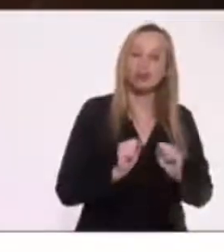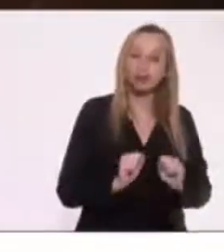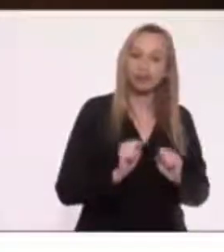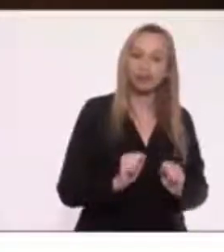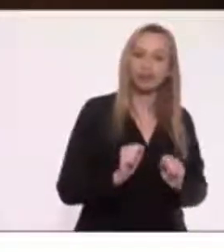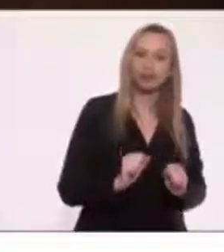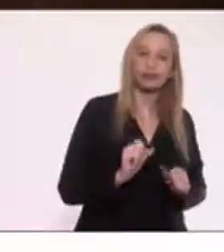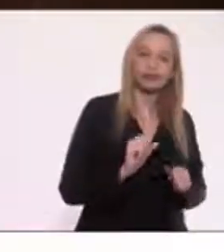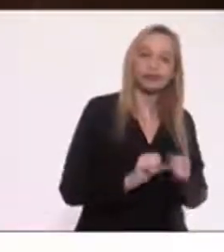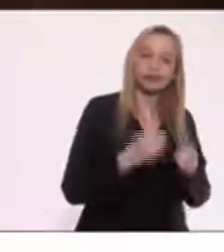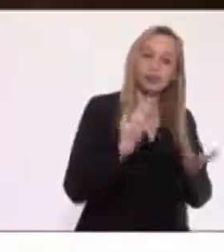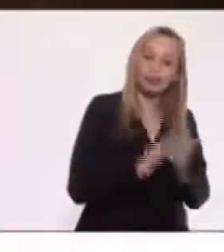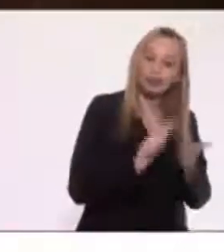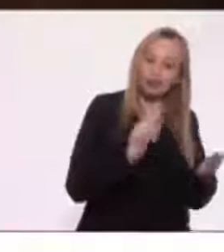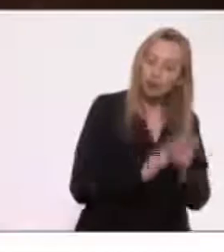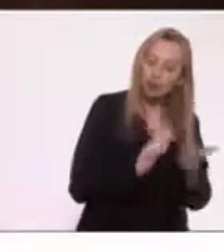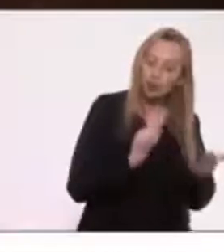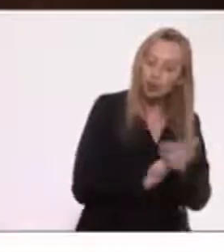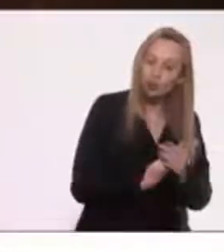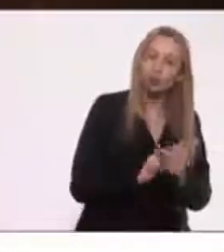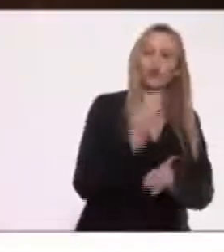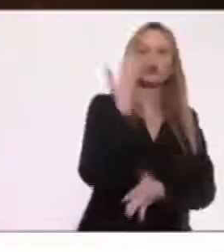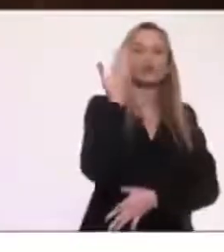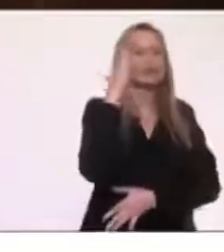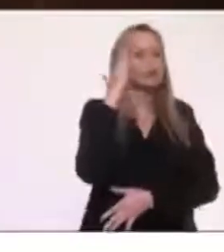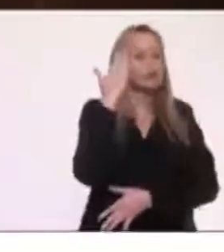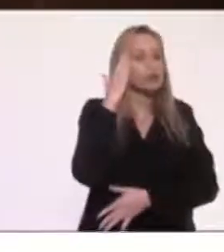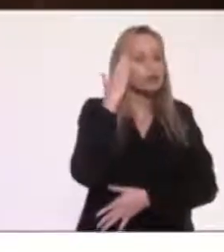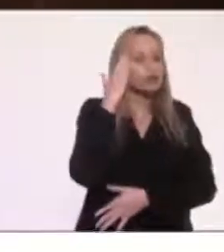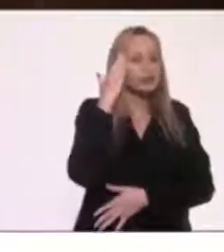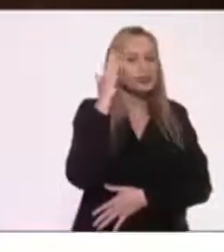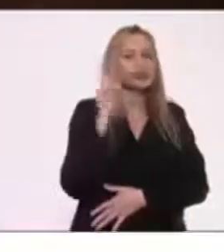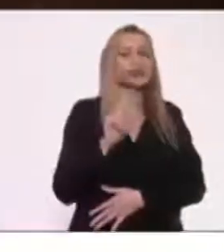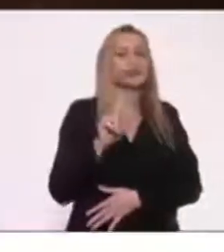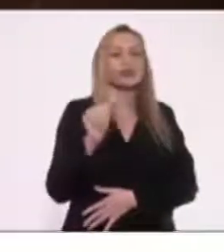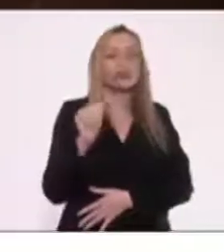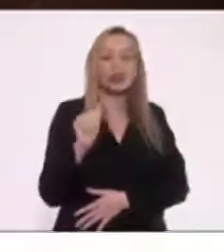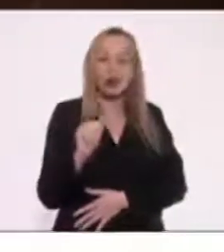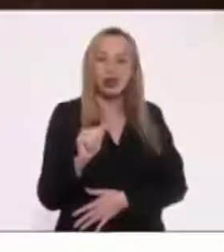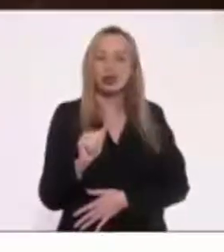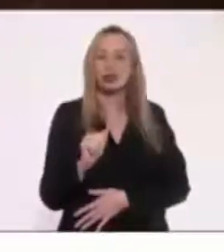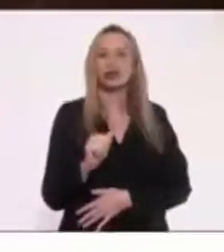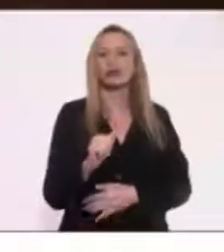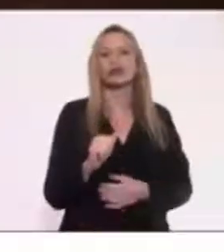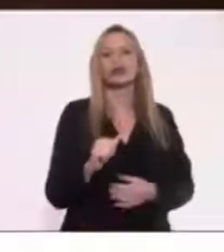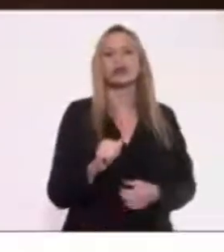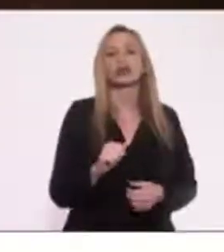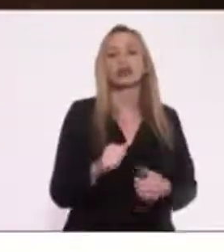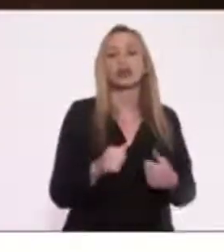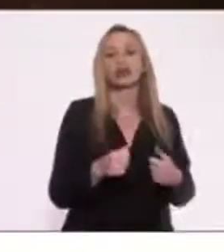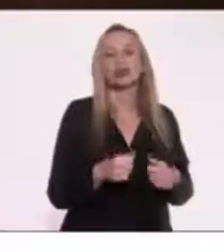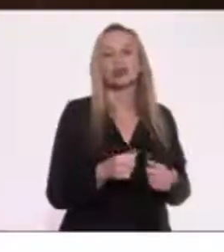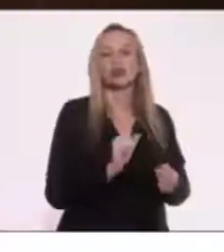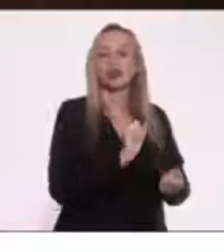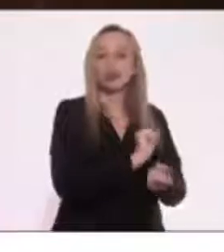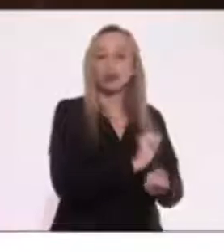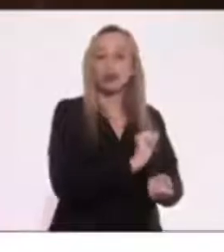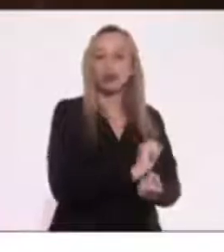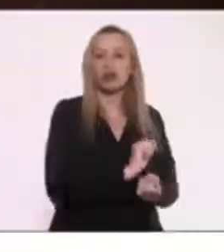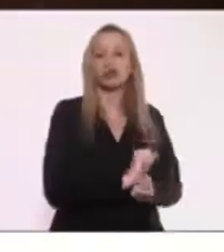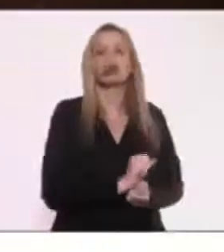efetivamente fazer um estudo de vacância, entender as vagas que estão à disposição, fazer uma análise